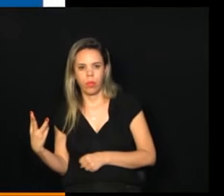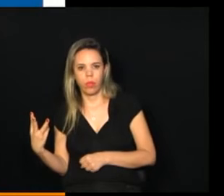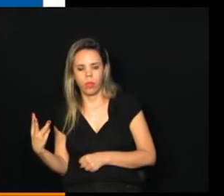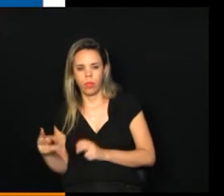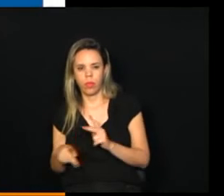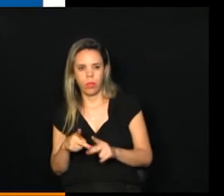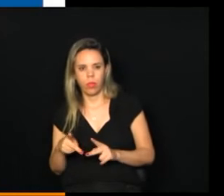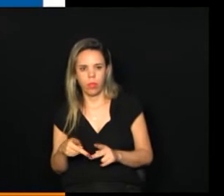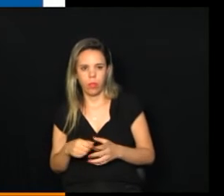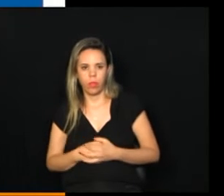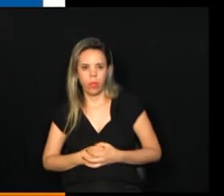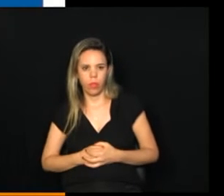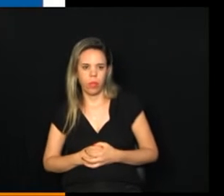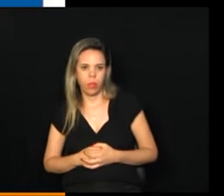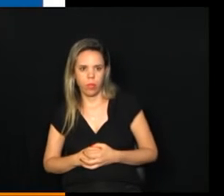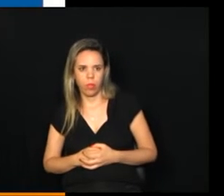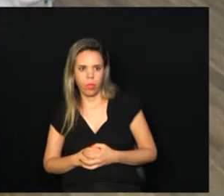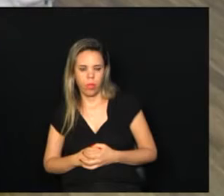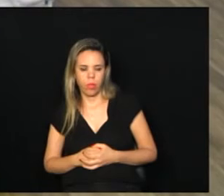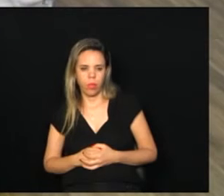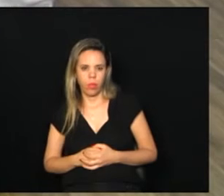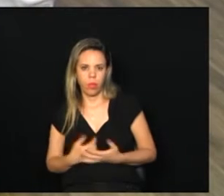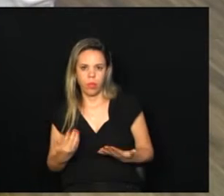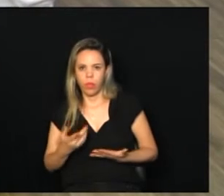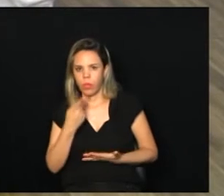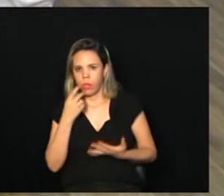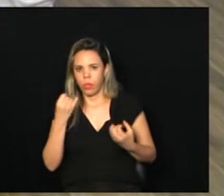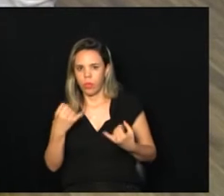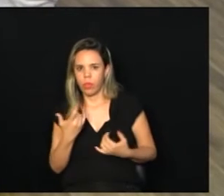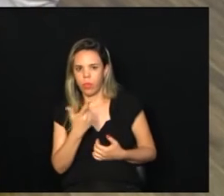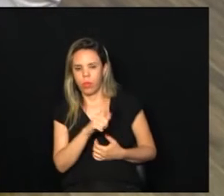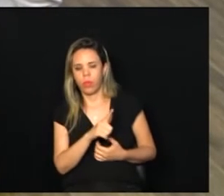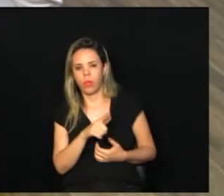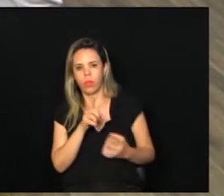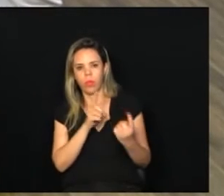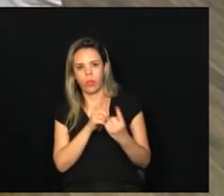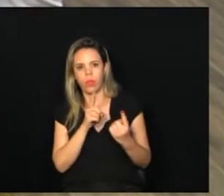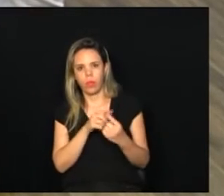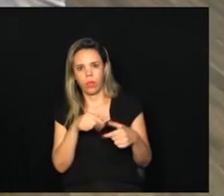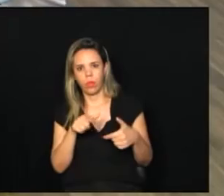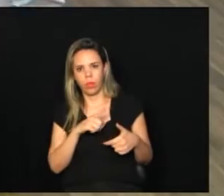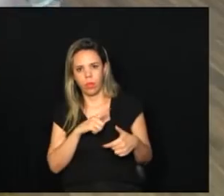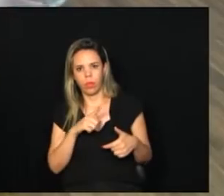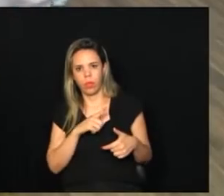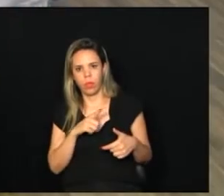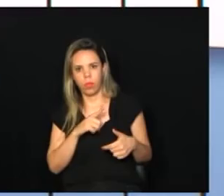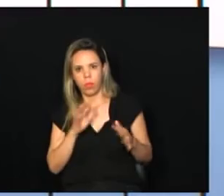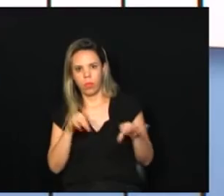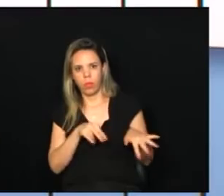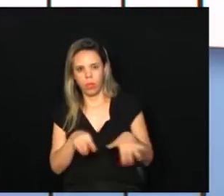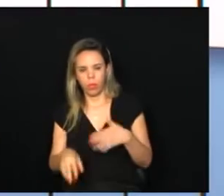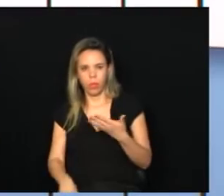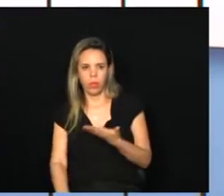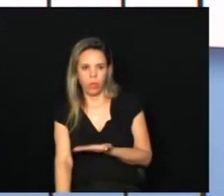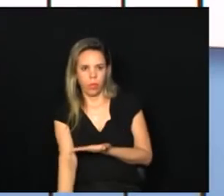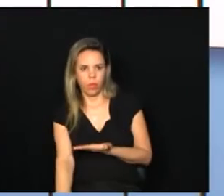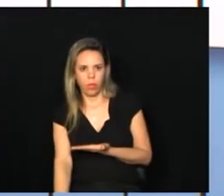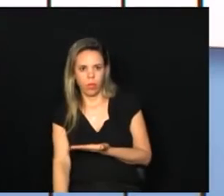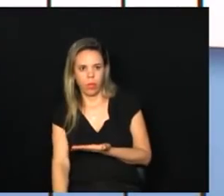1.242.023 pessoas, Mirna Abreu. Isso mesmo. Agora a gente vai falar um pouquinho de um outro serviço que tem a ver com o fim de semana